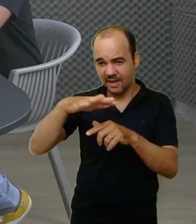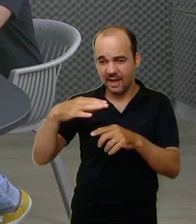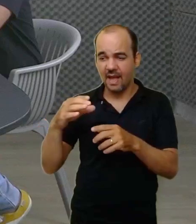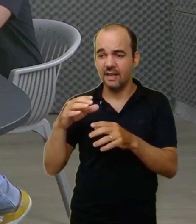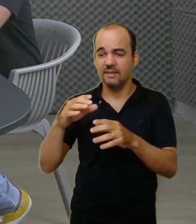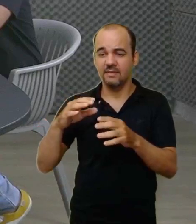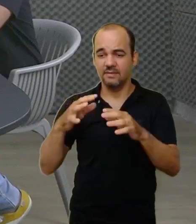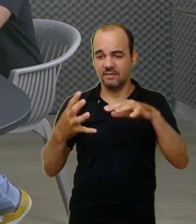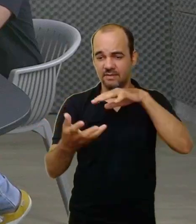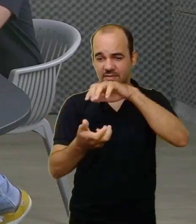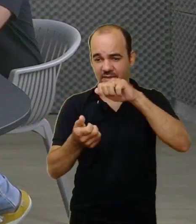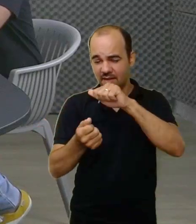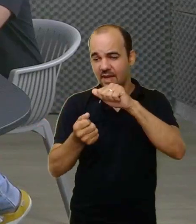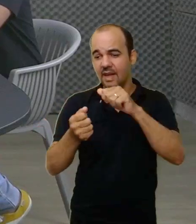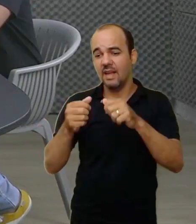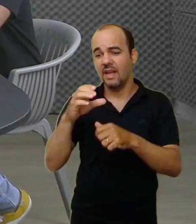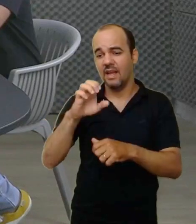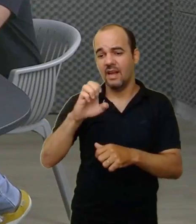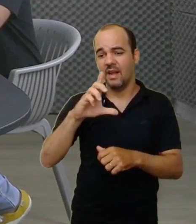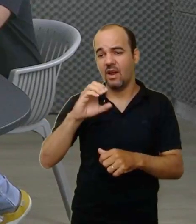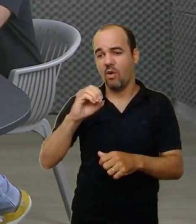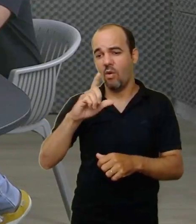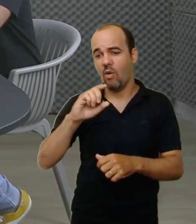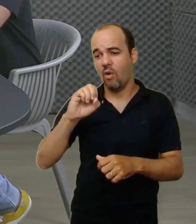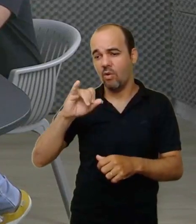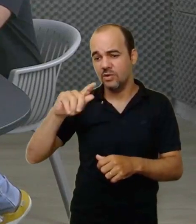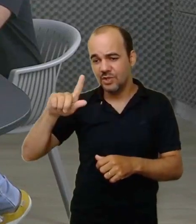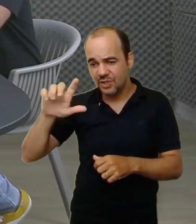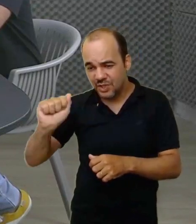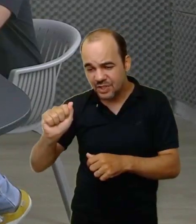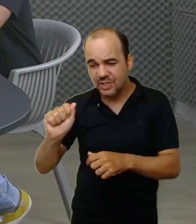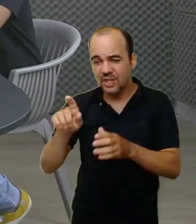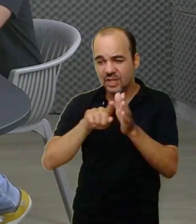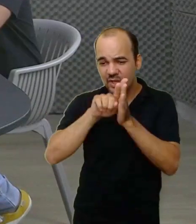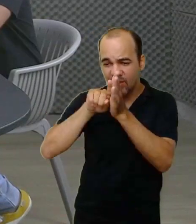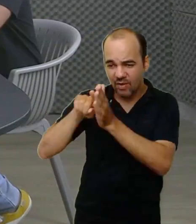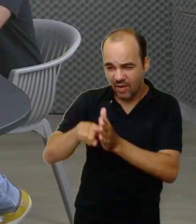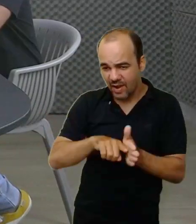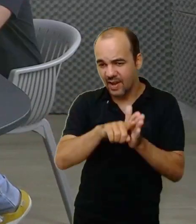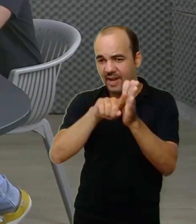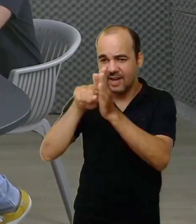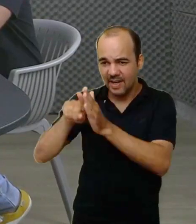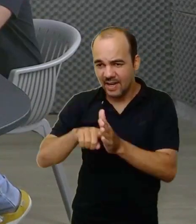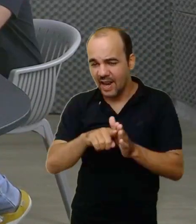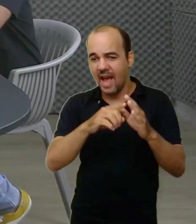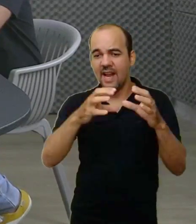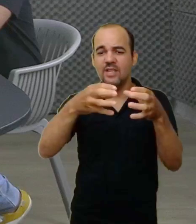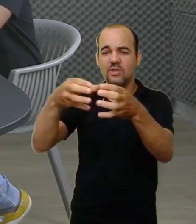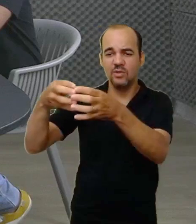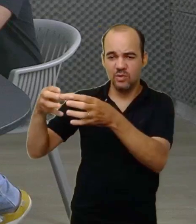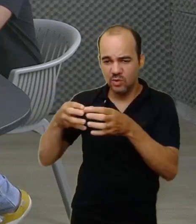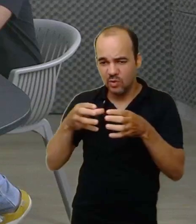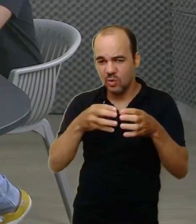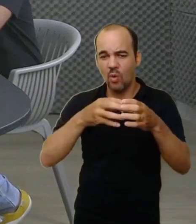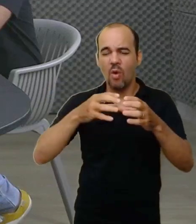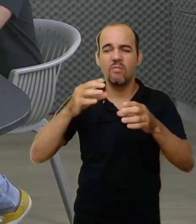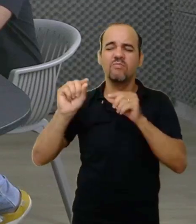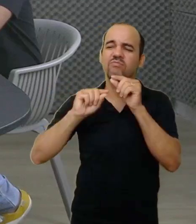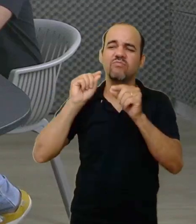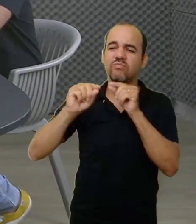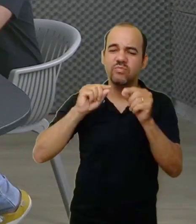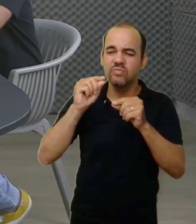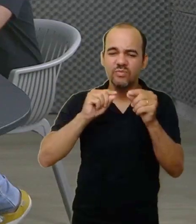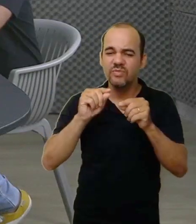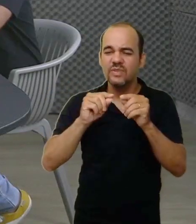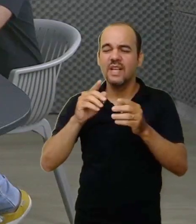ecologia de zooplâncton, com análise de isótopos estáveis e classes de tamanho. Explica para mim como é que